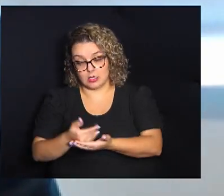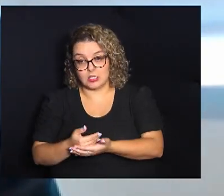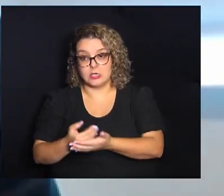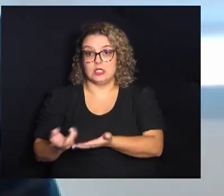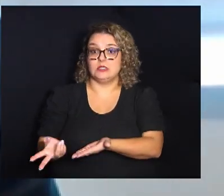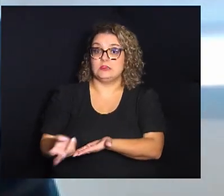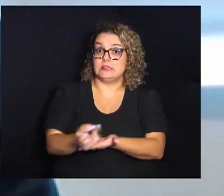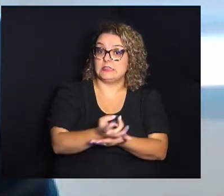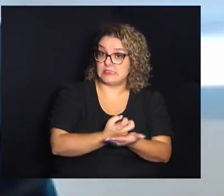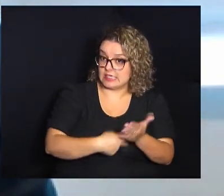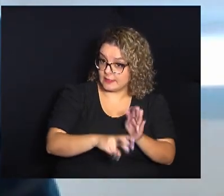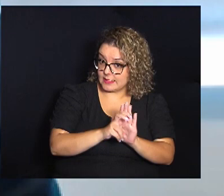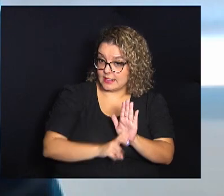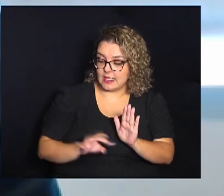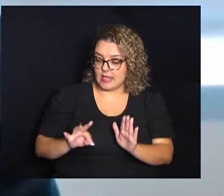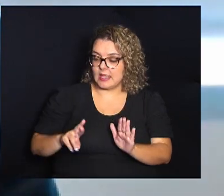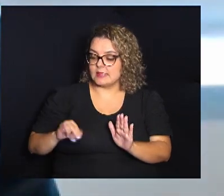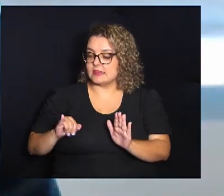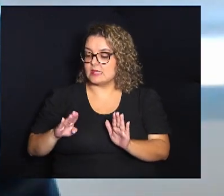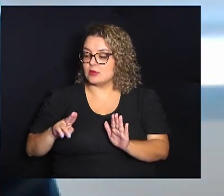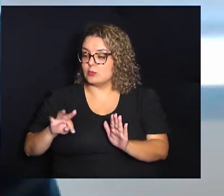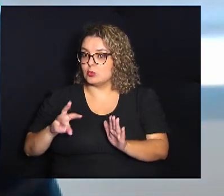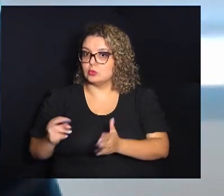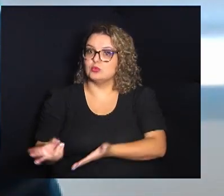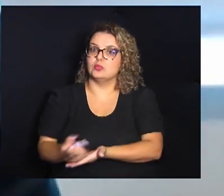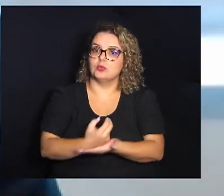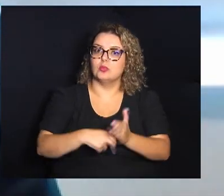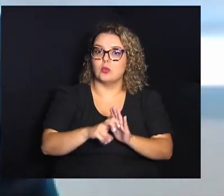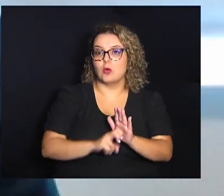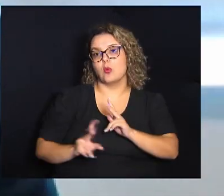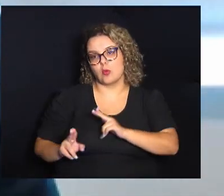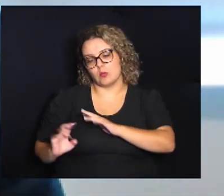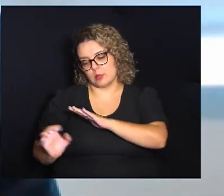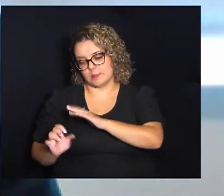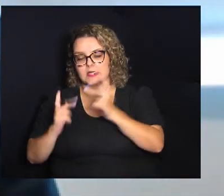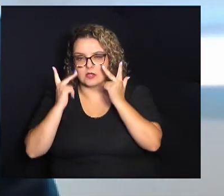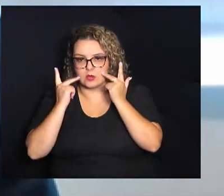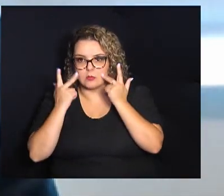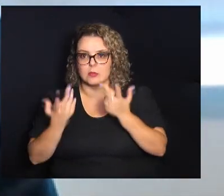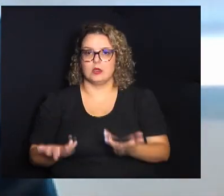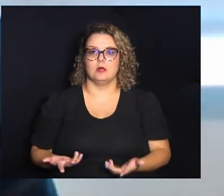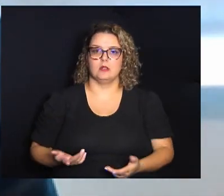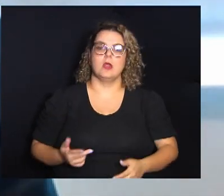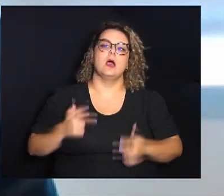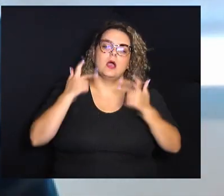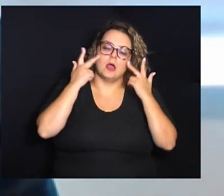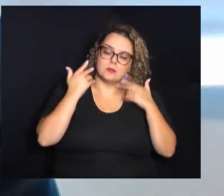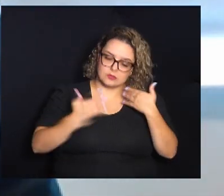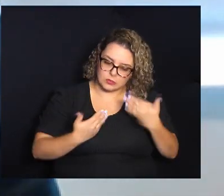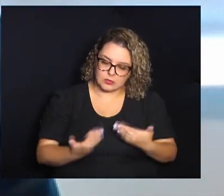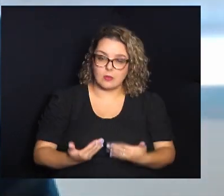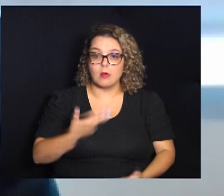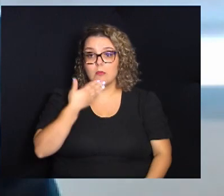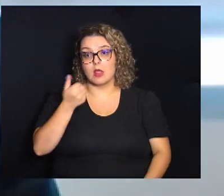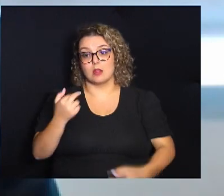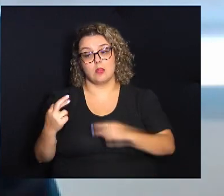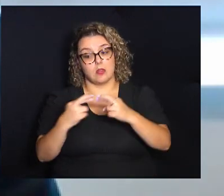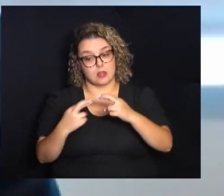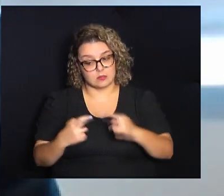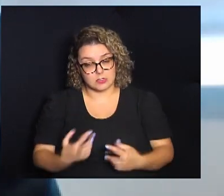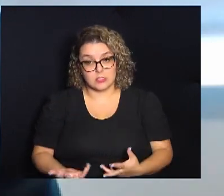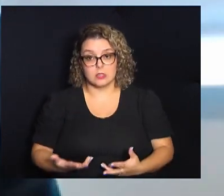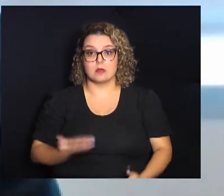enfim, como se fosse uma empresa normal. E aí, naturalmente, você melhora os processos de fiscalização, você